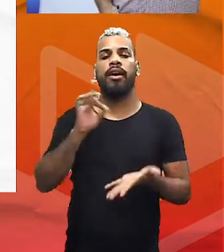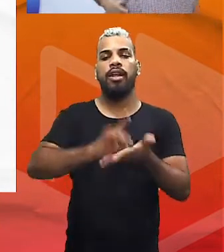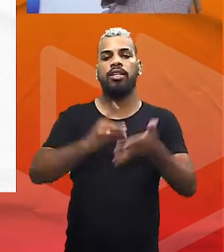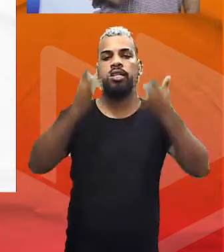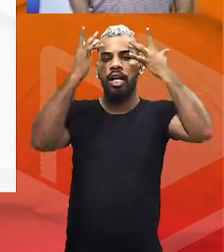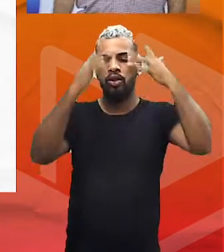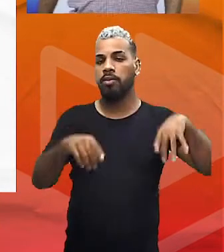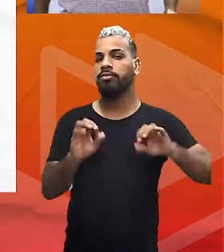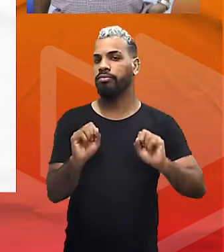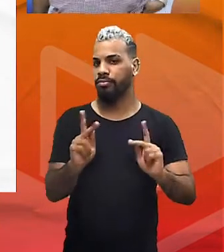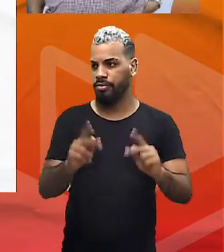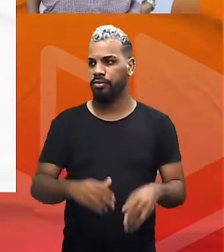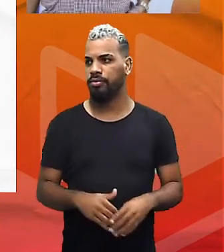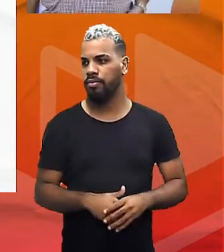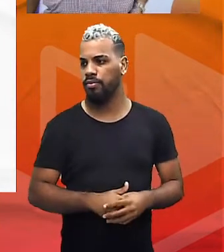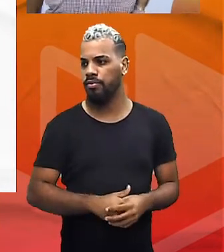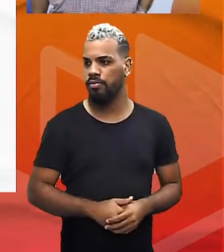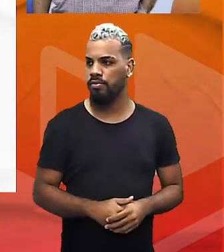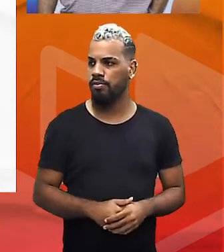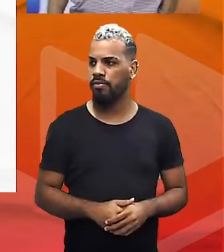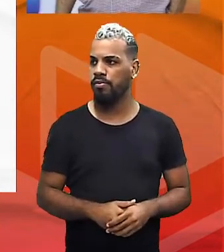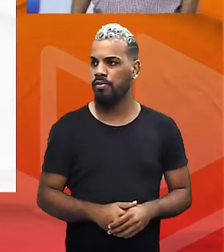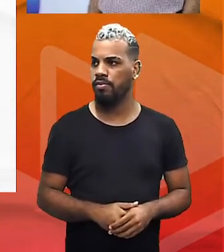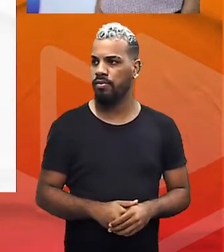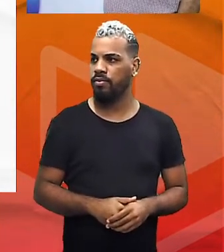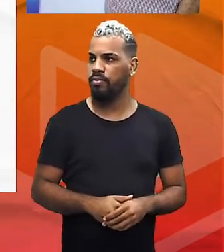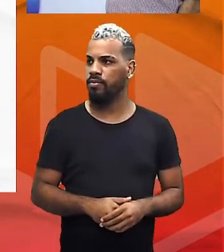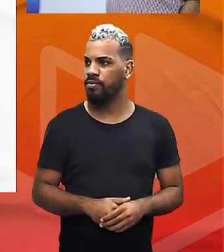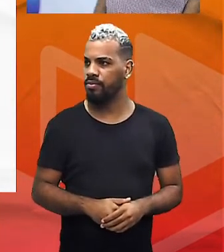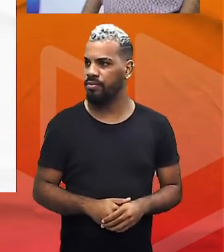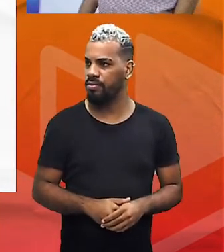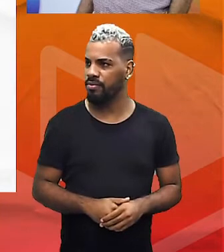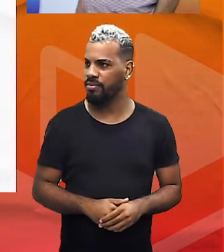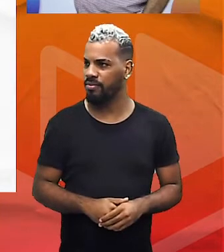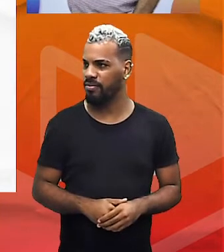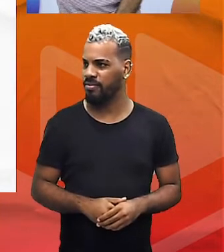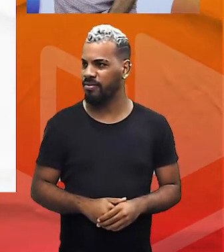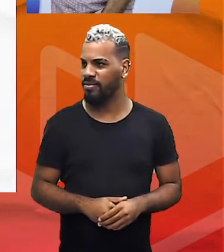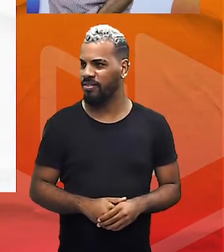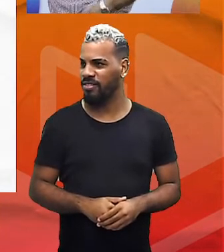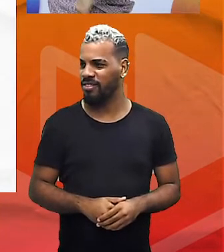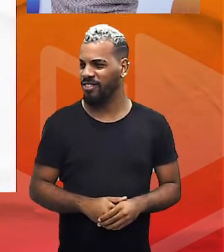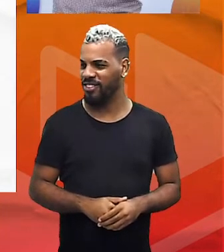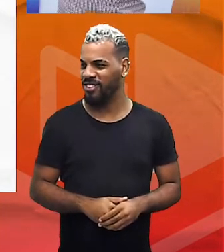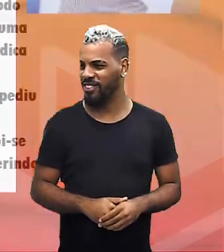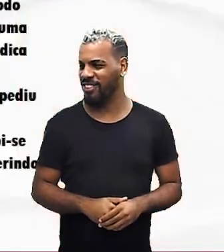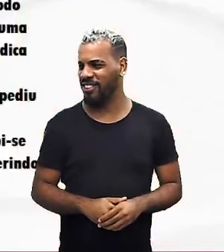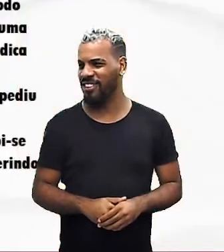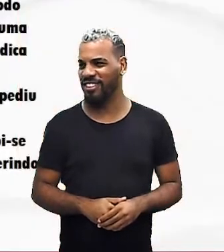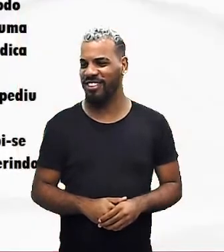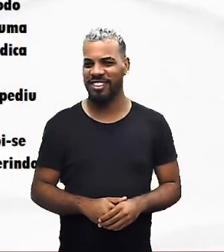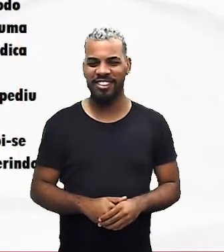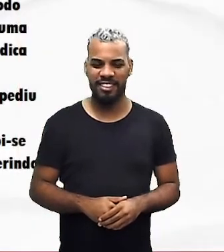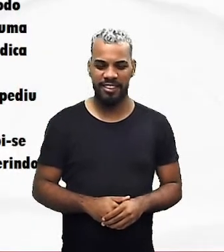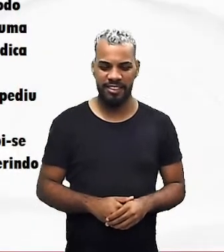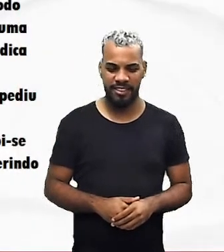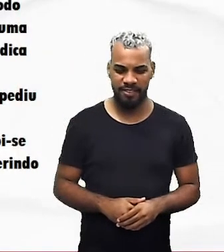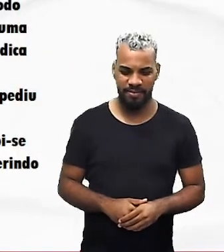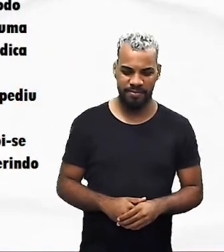naturalismo, ok? Veio o sol. Ora, o pássaro careceu de fazer